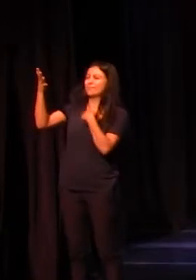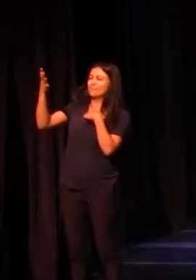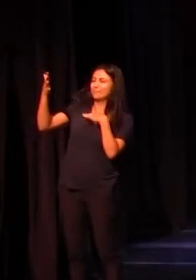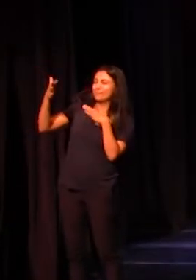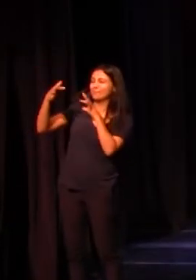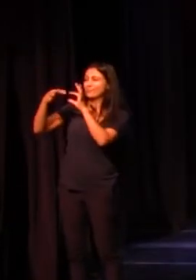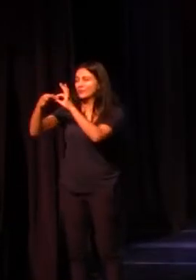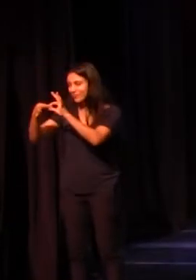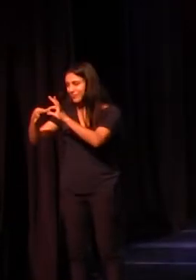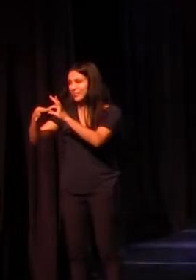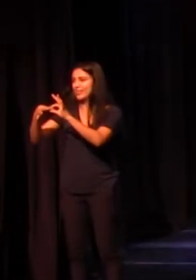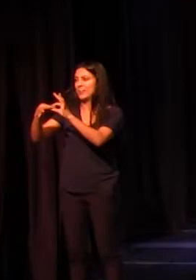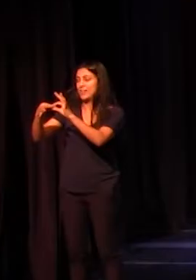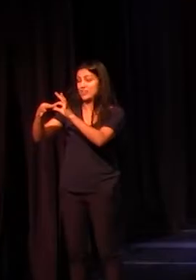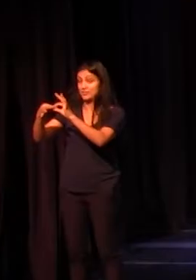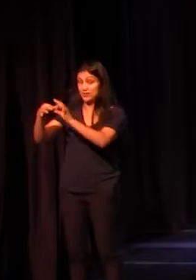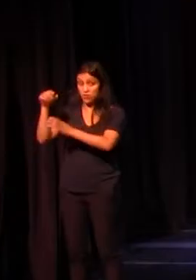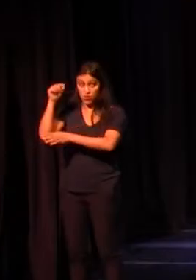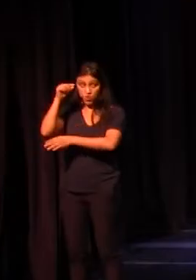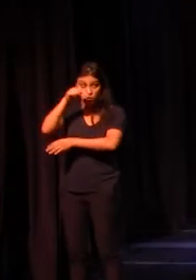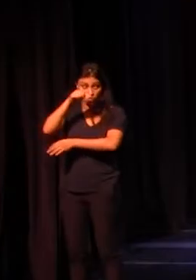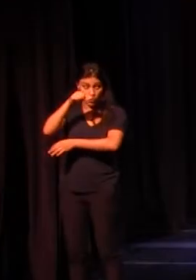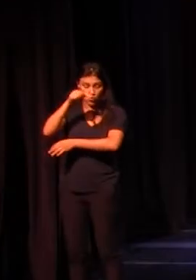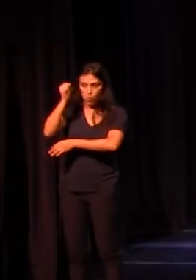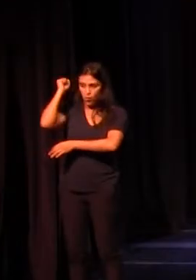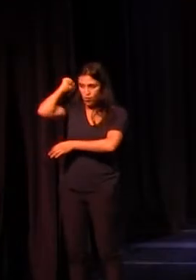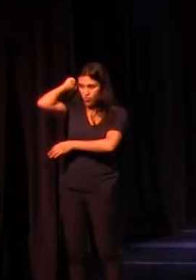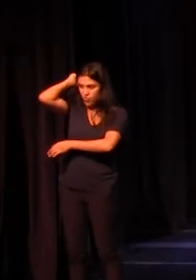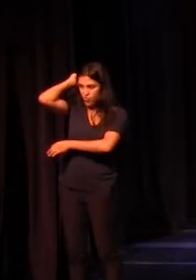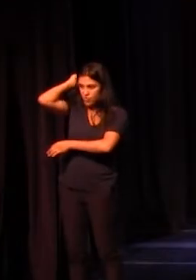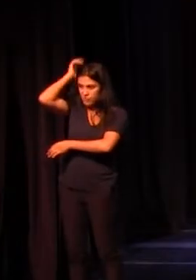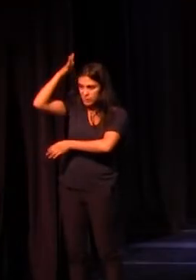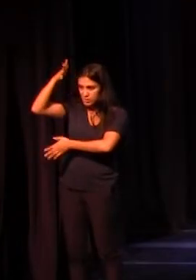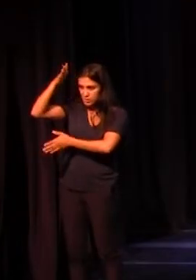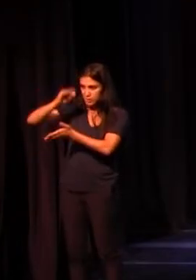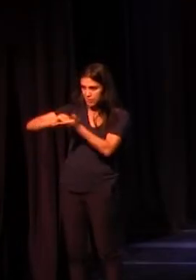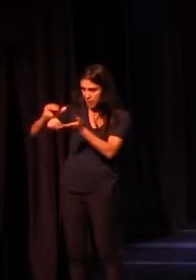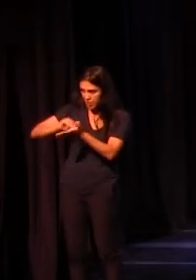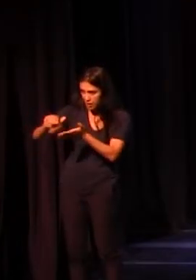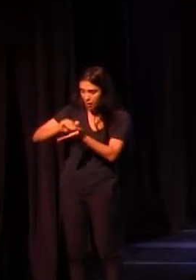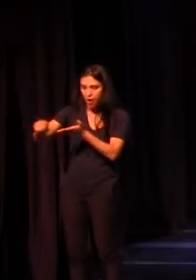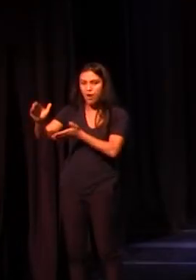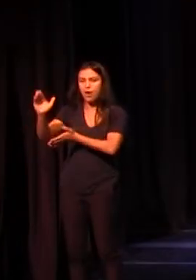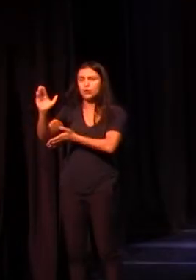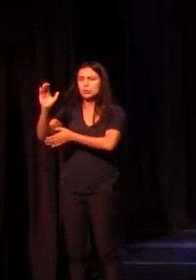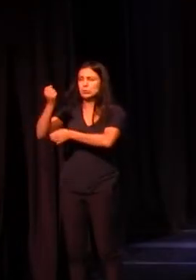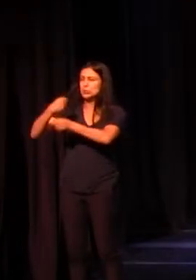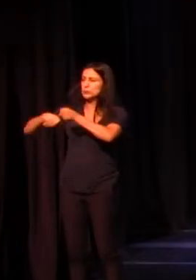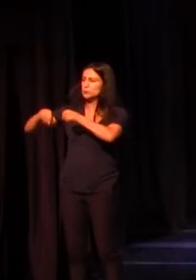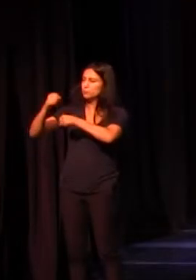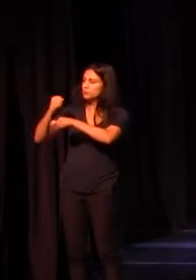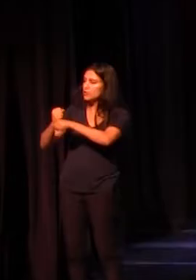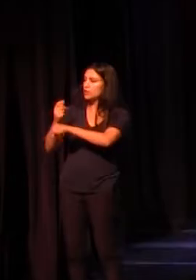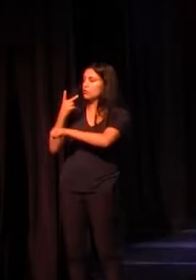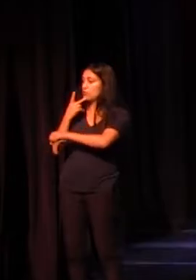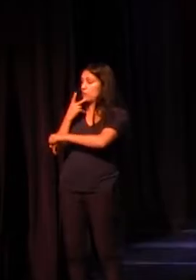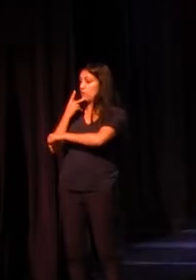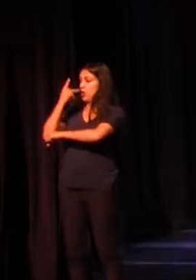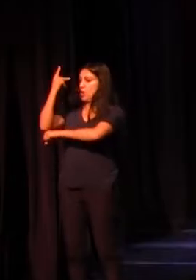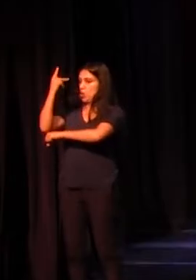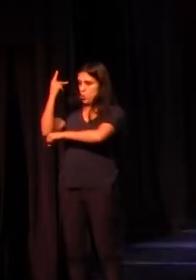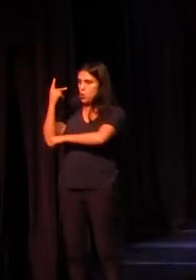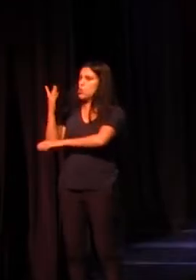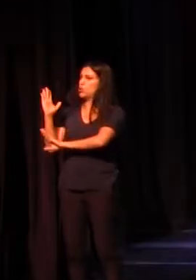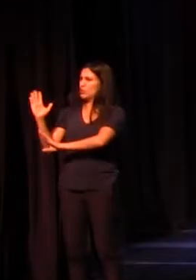continuidade, né, o secretário tem batido muito em cima disso, a Leila a mesma coisa, desde do ano passado. A nossa ideia, quando a gente